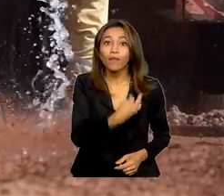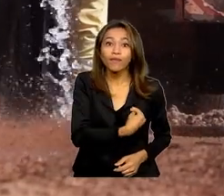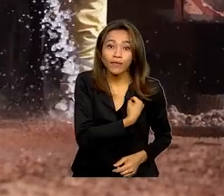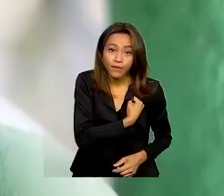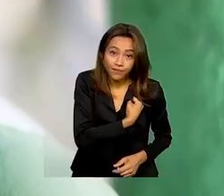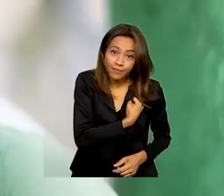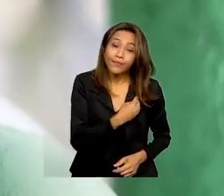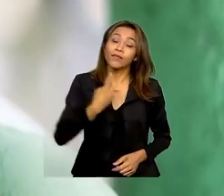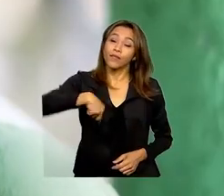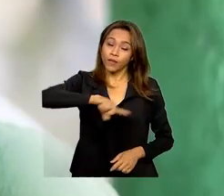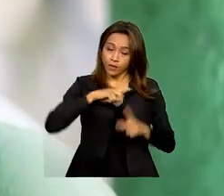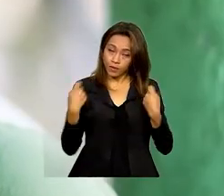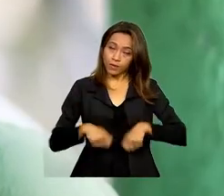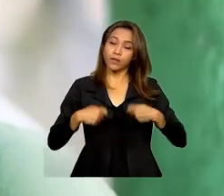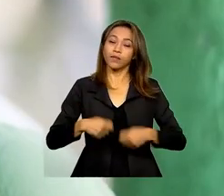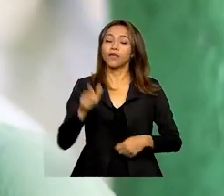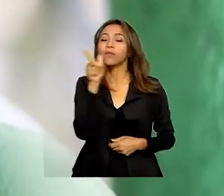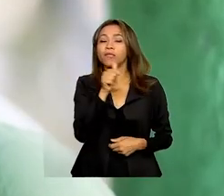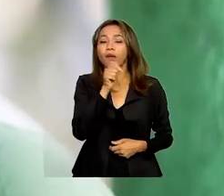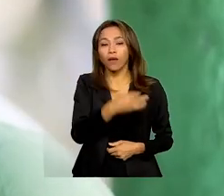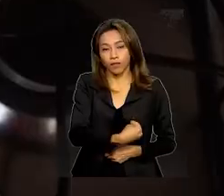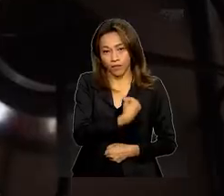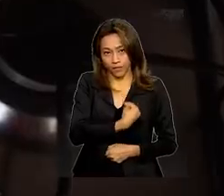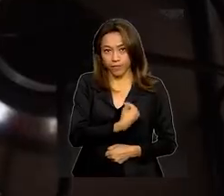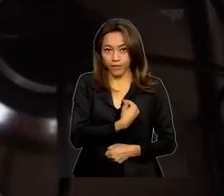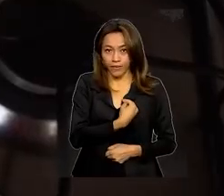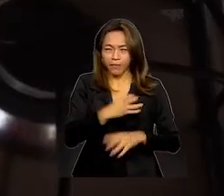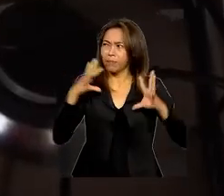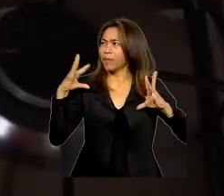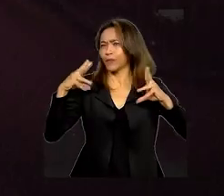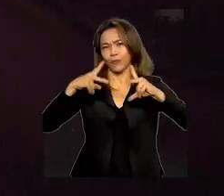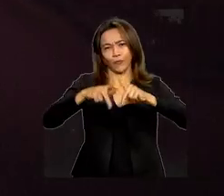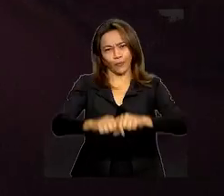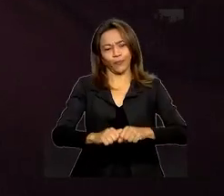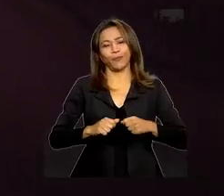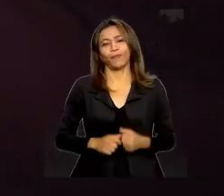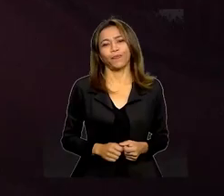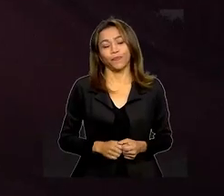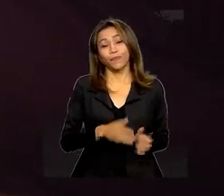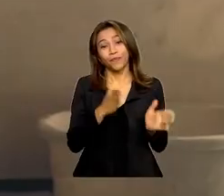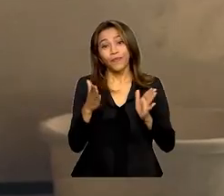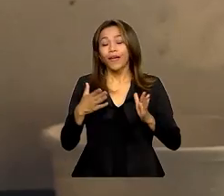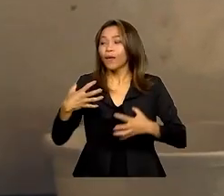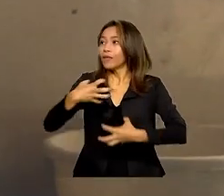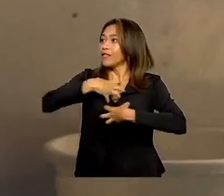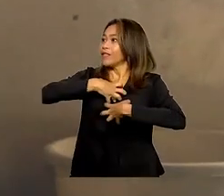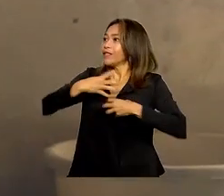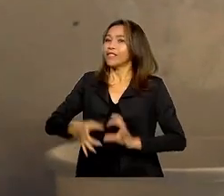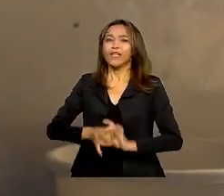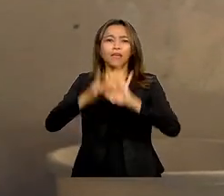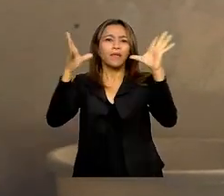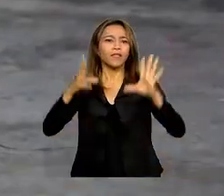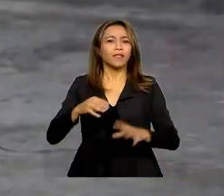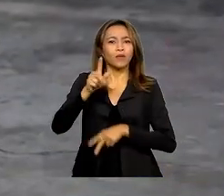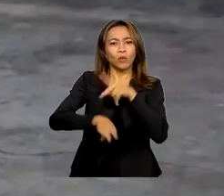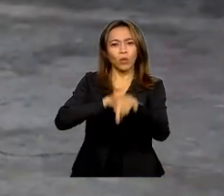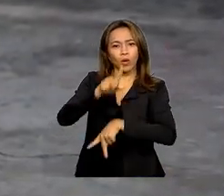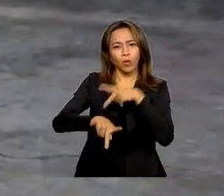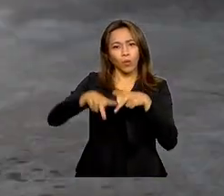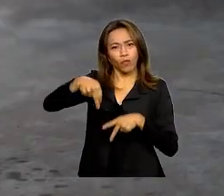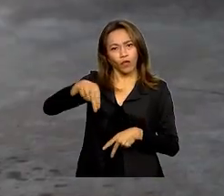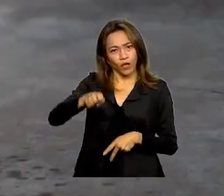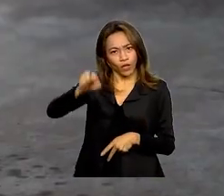Água é vida. A gente necessita de água para sobreviver, para tudo. É uma libertação do povo